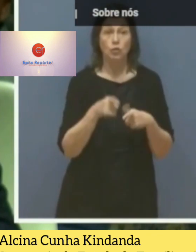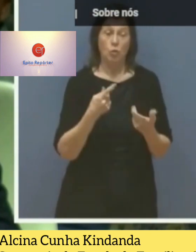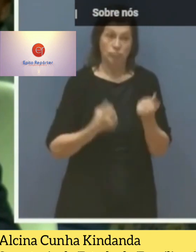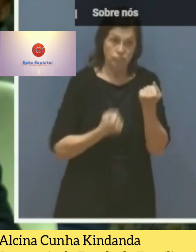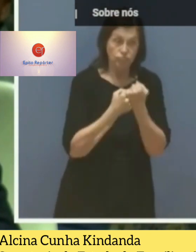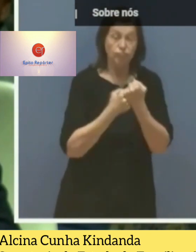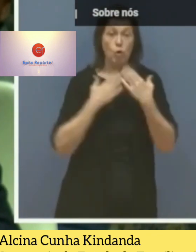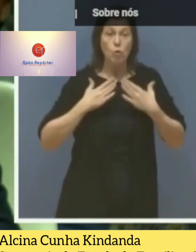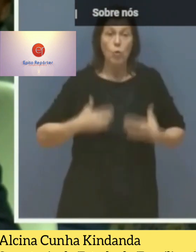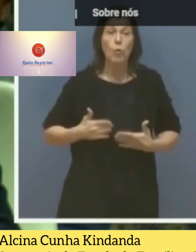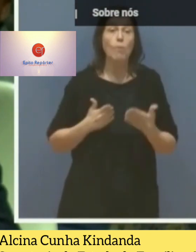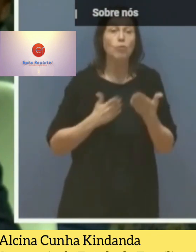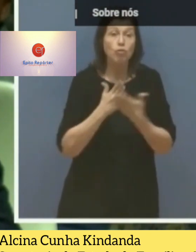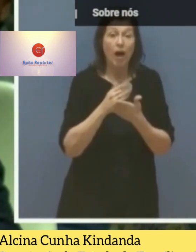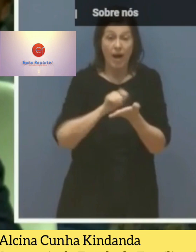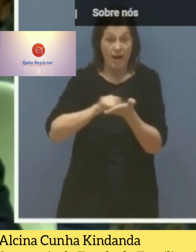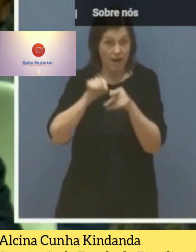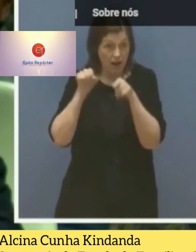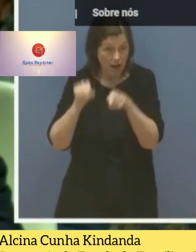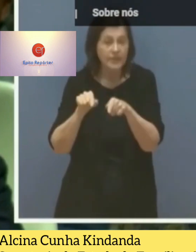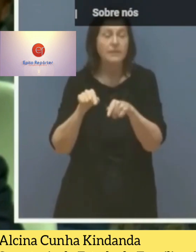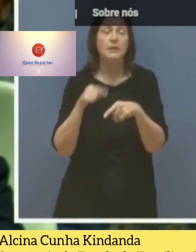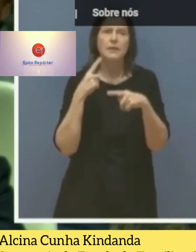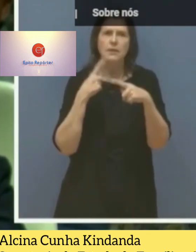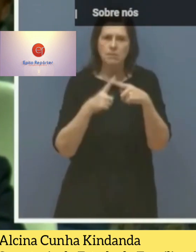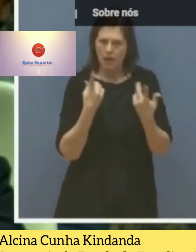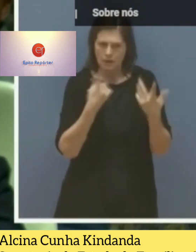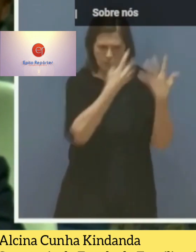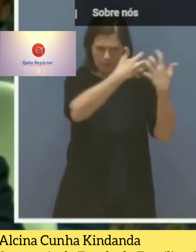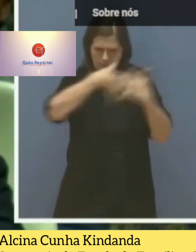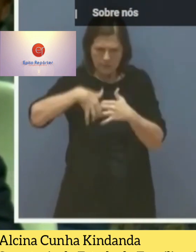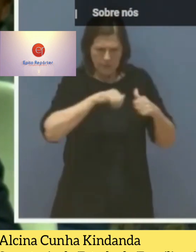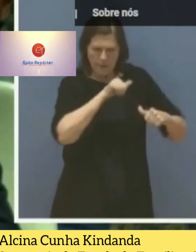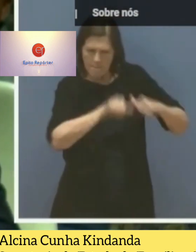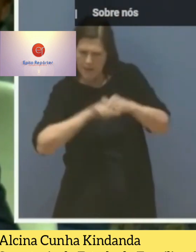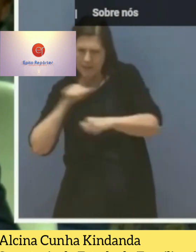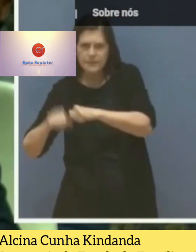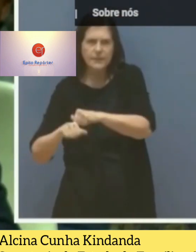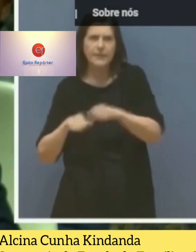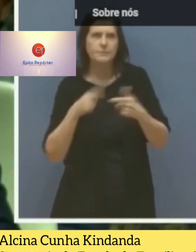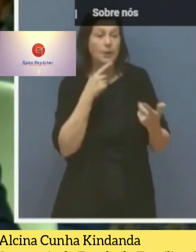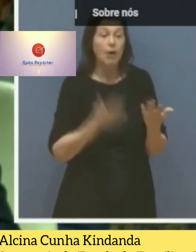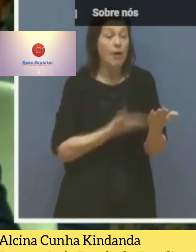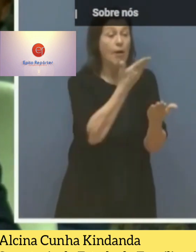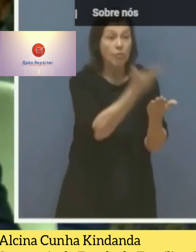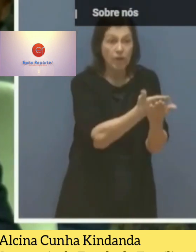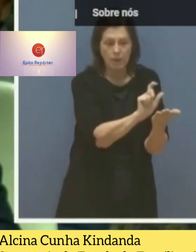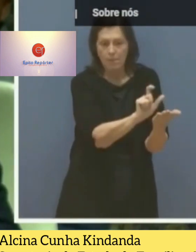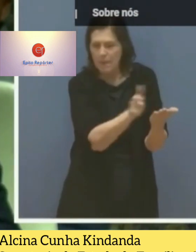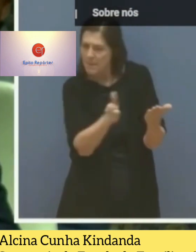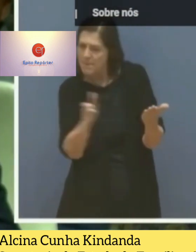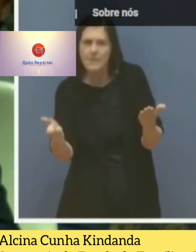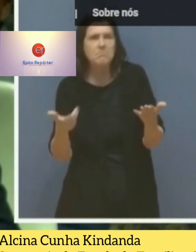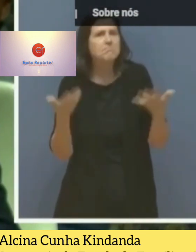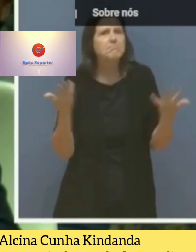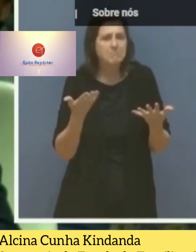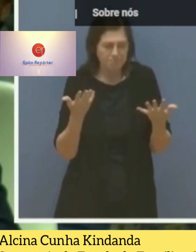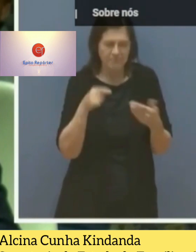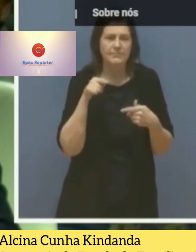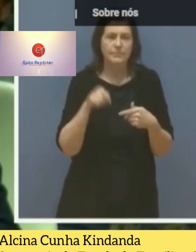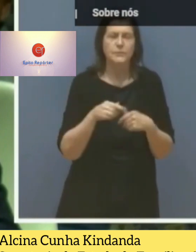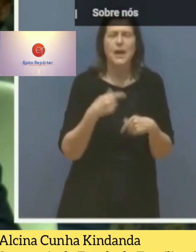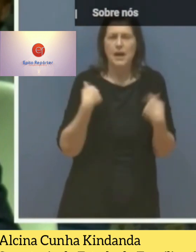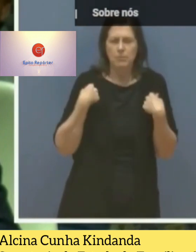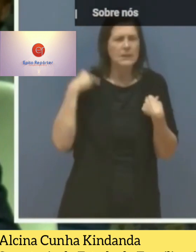mecanismo do Porto e segmento das recomendações com base nessa experiência em observância ao disposto do